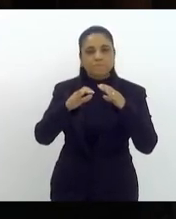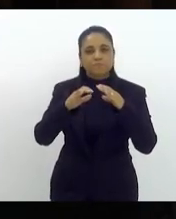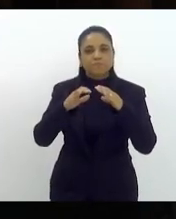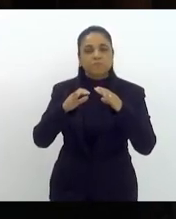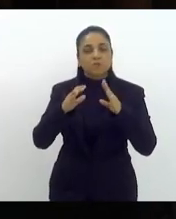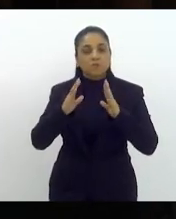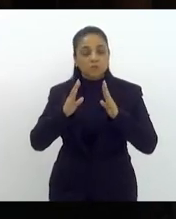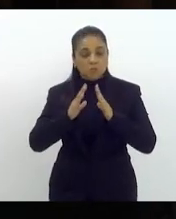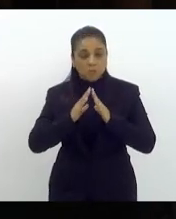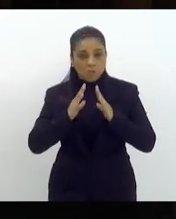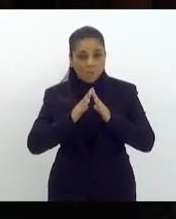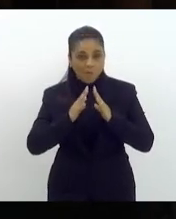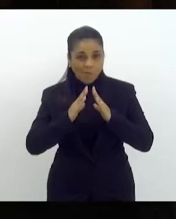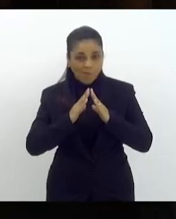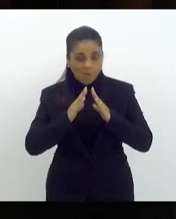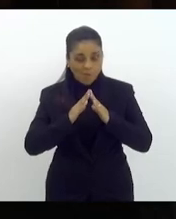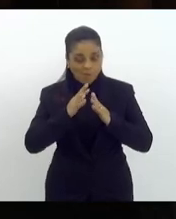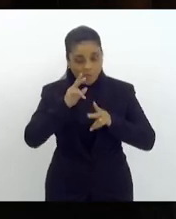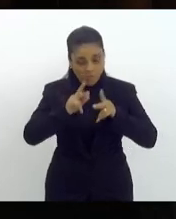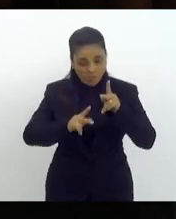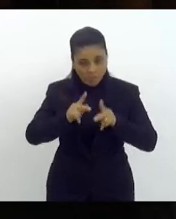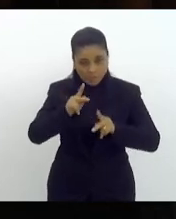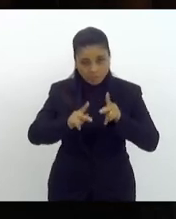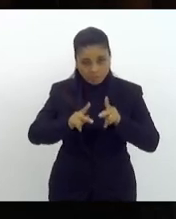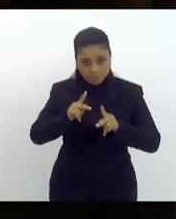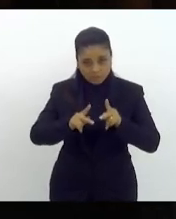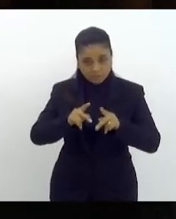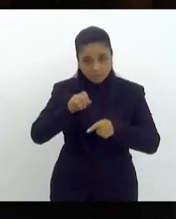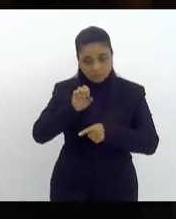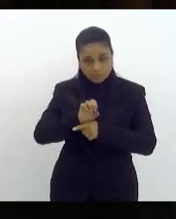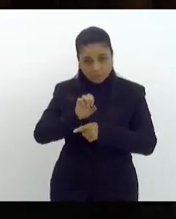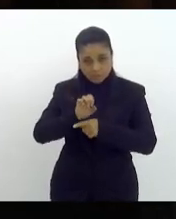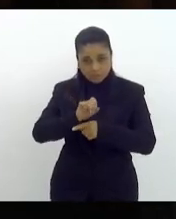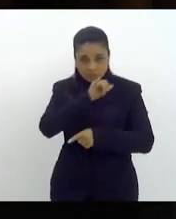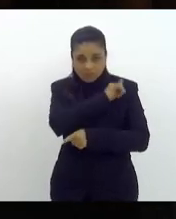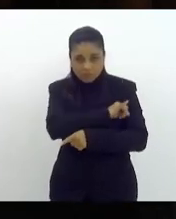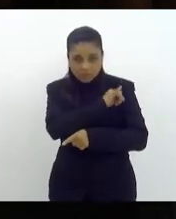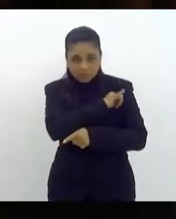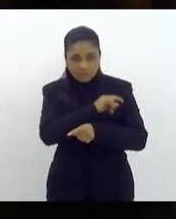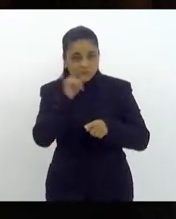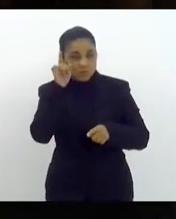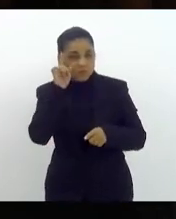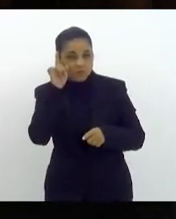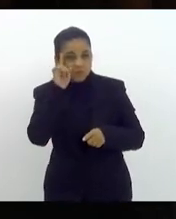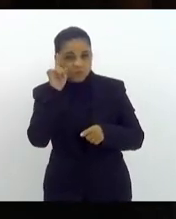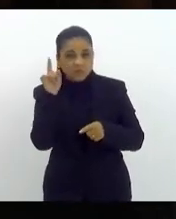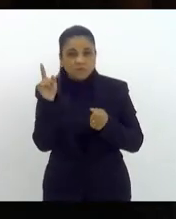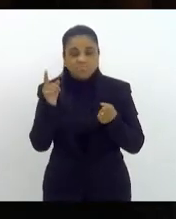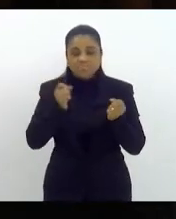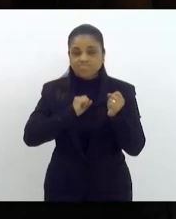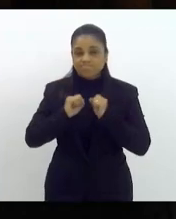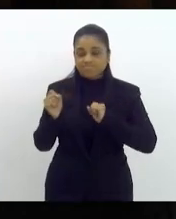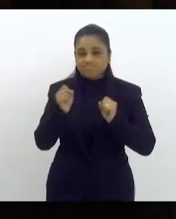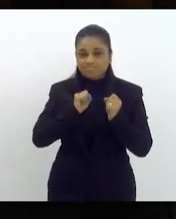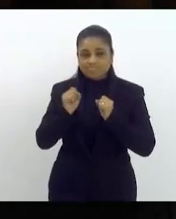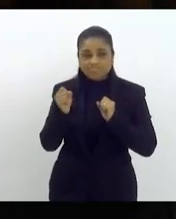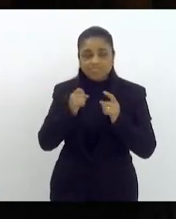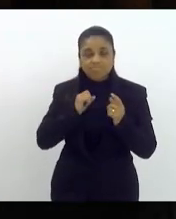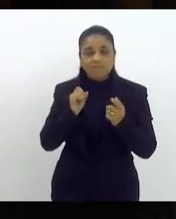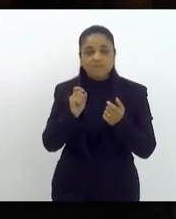do Estado do Rio do Rio de Janeiro vem vivendo todos os dias aflições seja ele nas vias principais